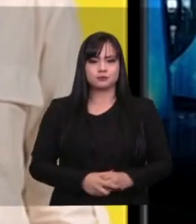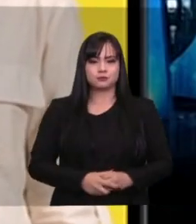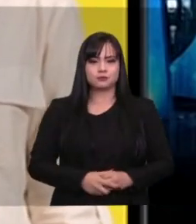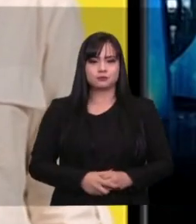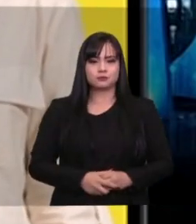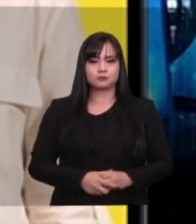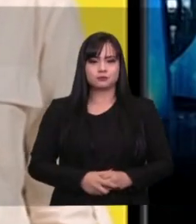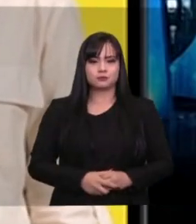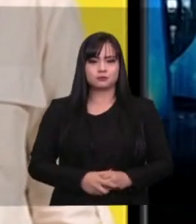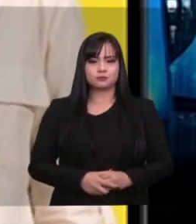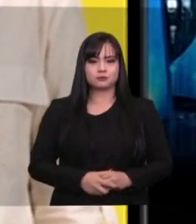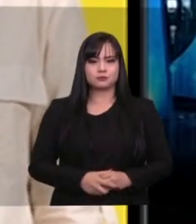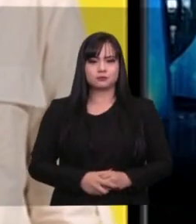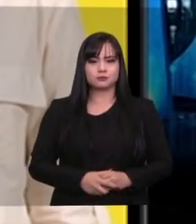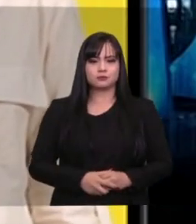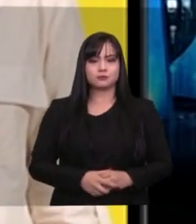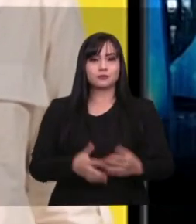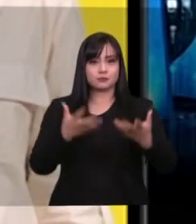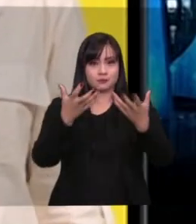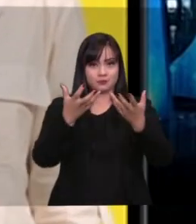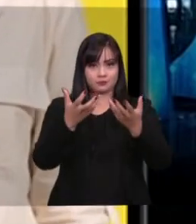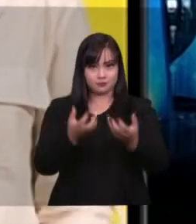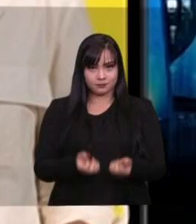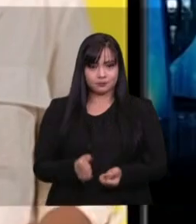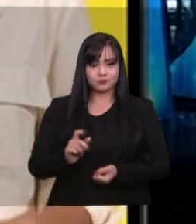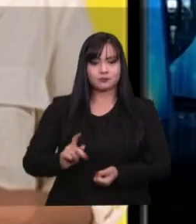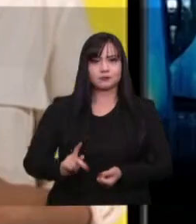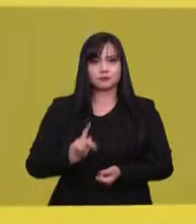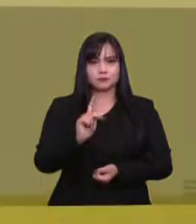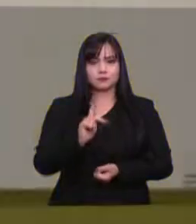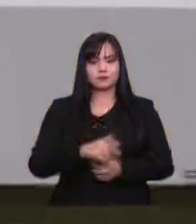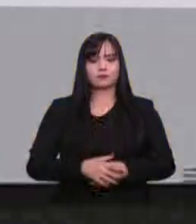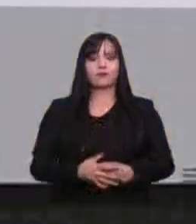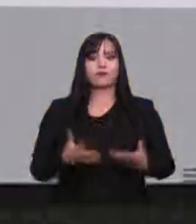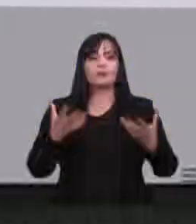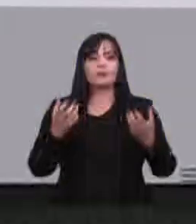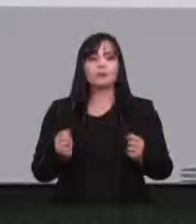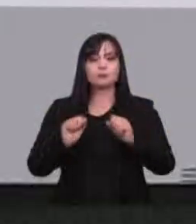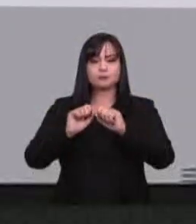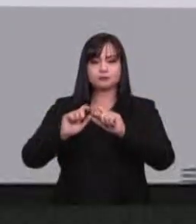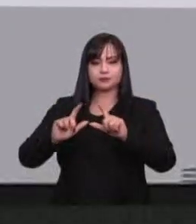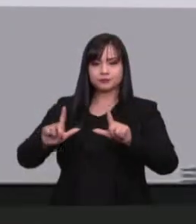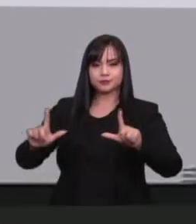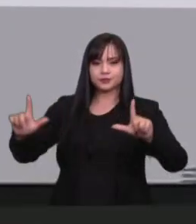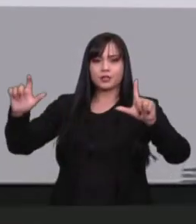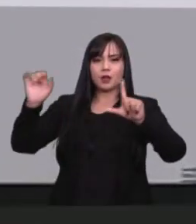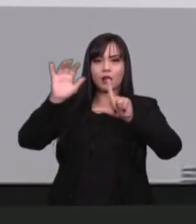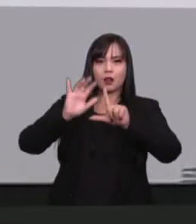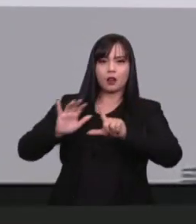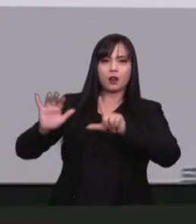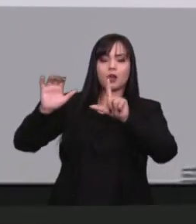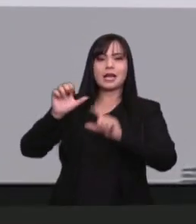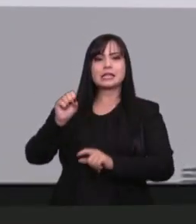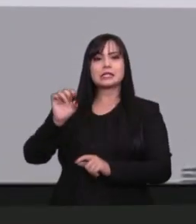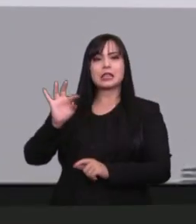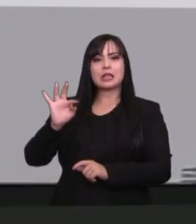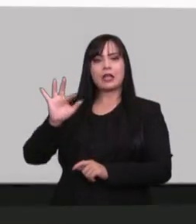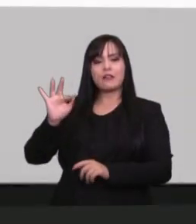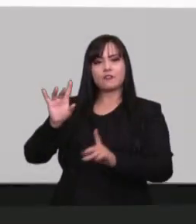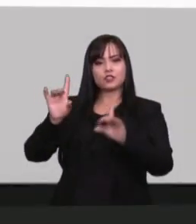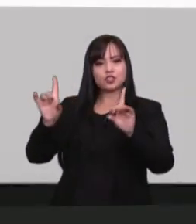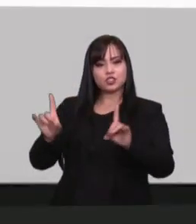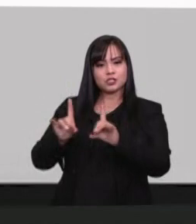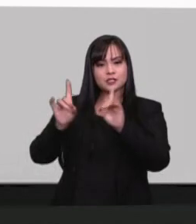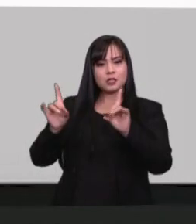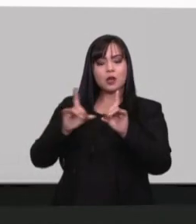funcionamento vamos lá vamos entrar no STF digital vá até o